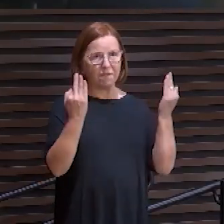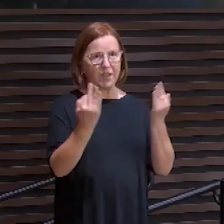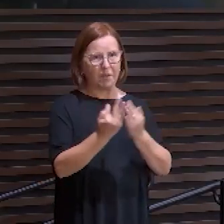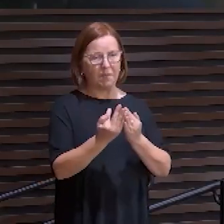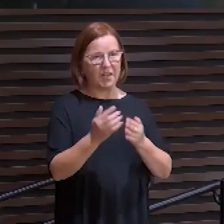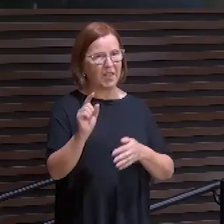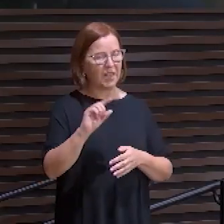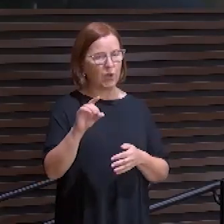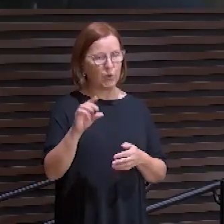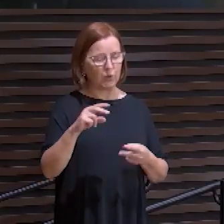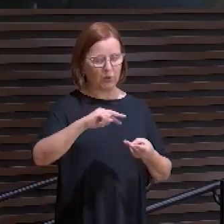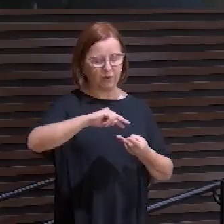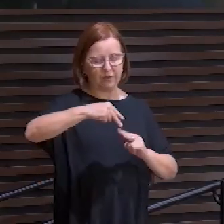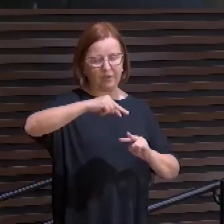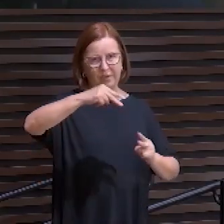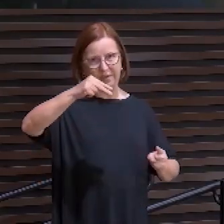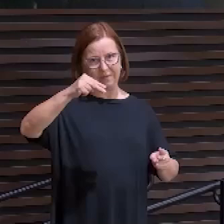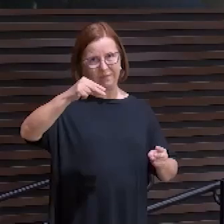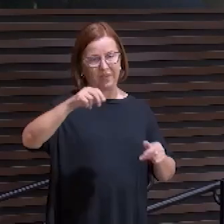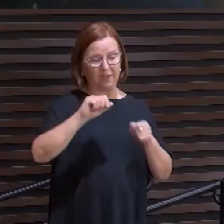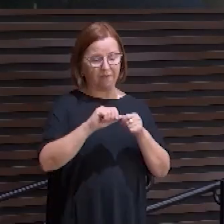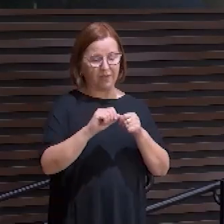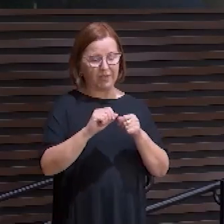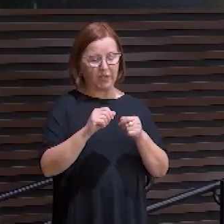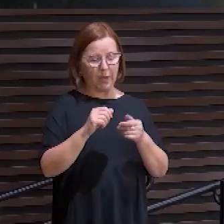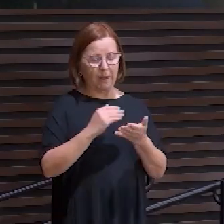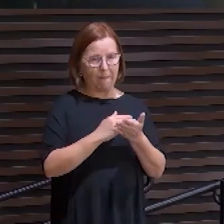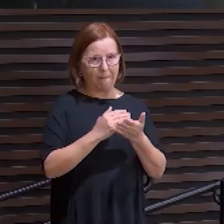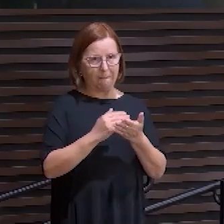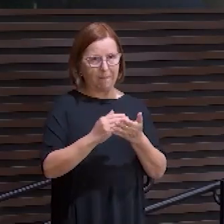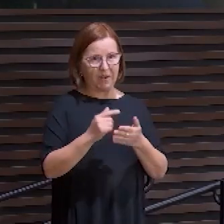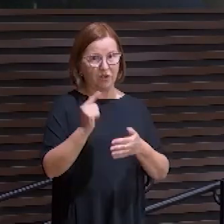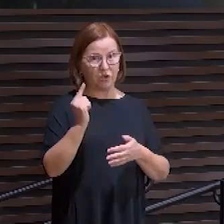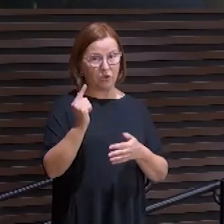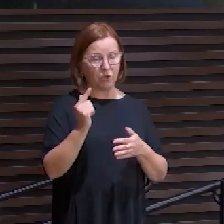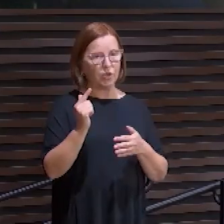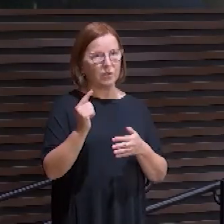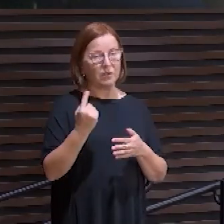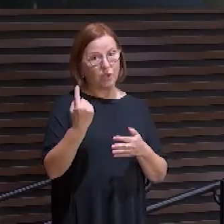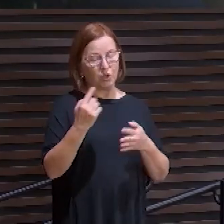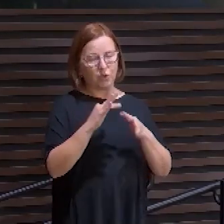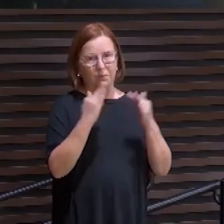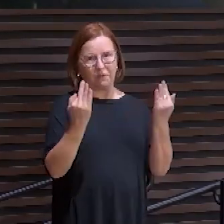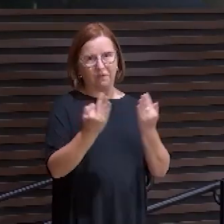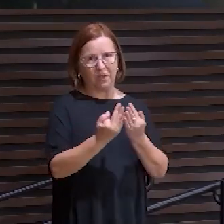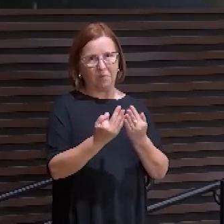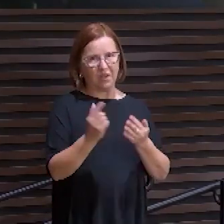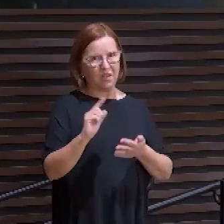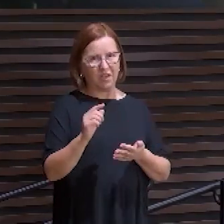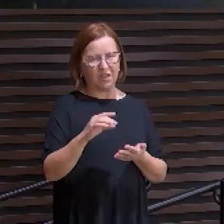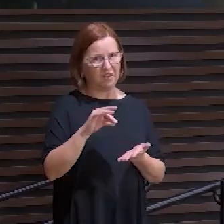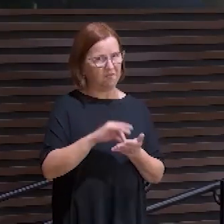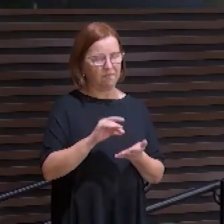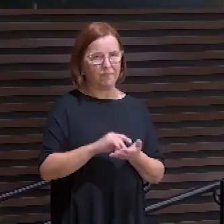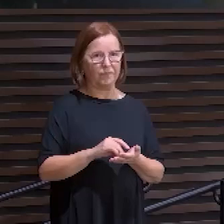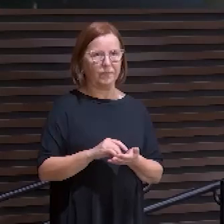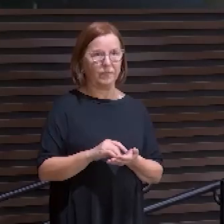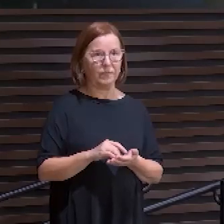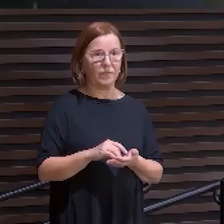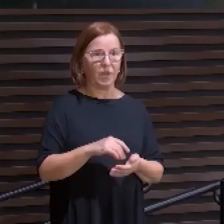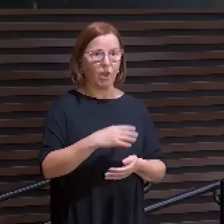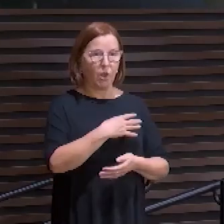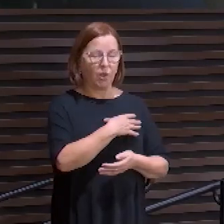Fazer parte de um clã não autentica uma genuína família. Os filhos de